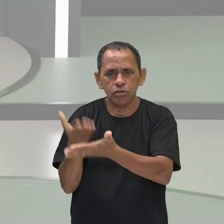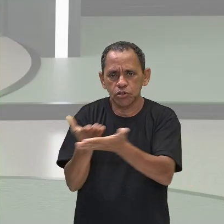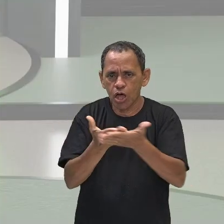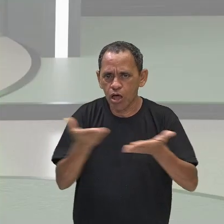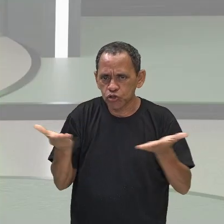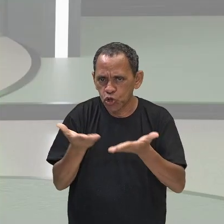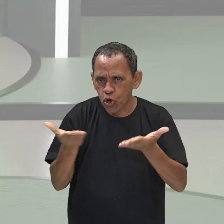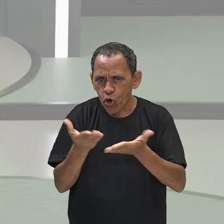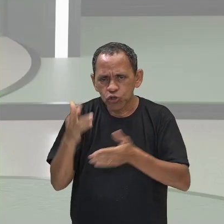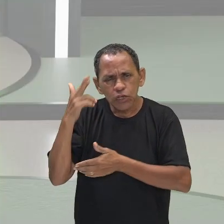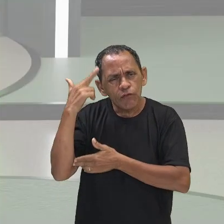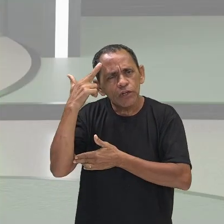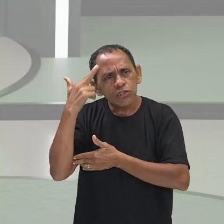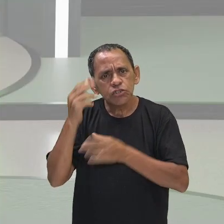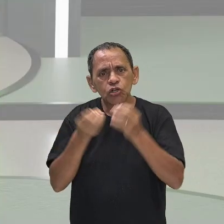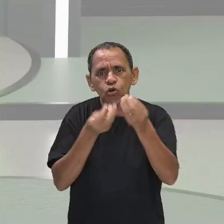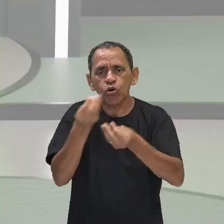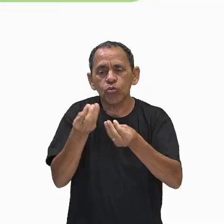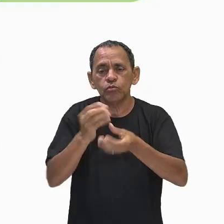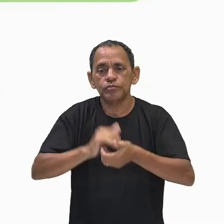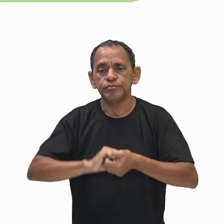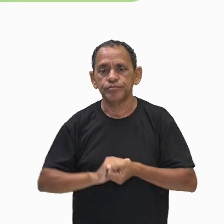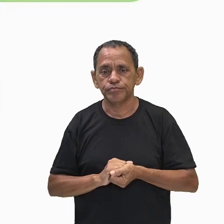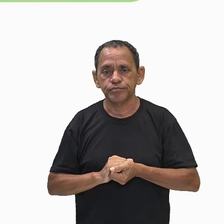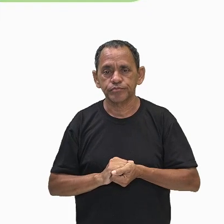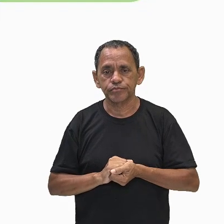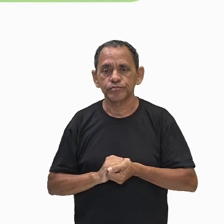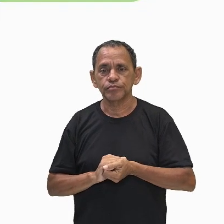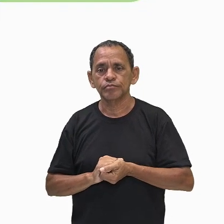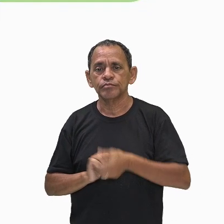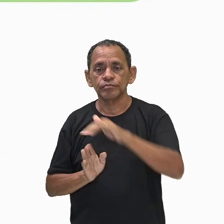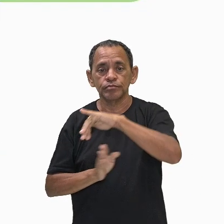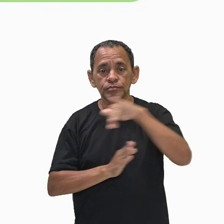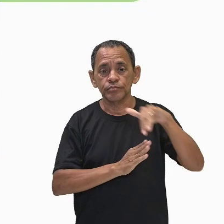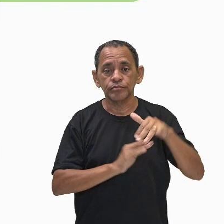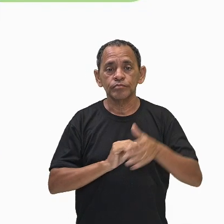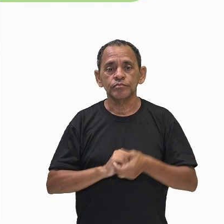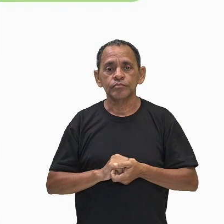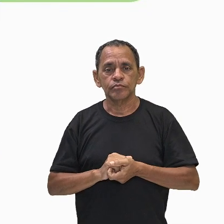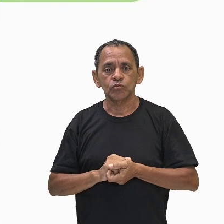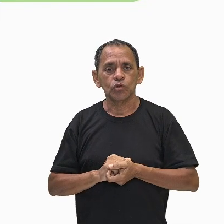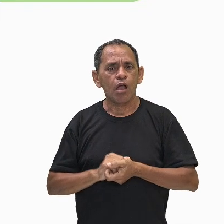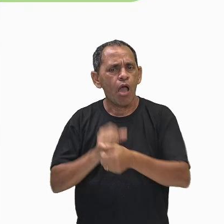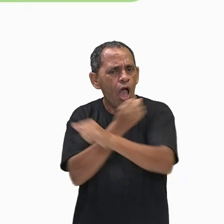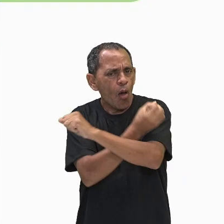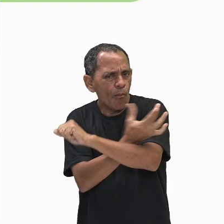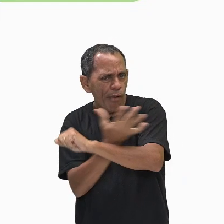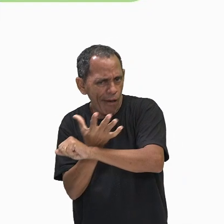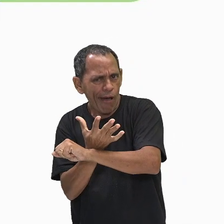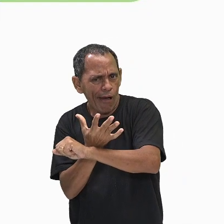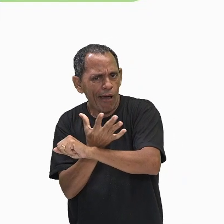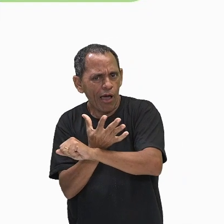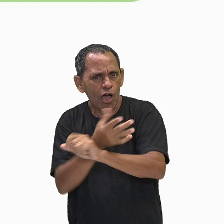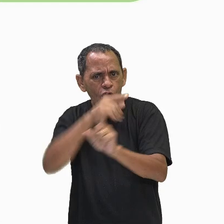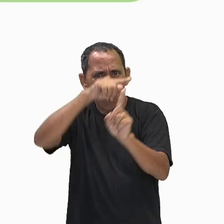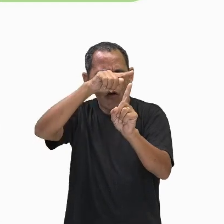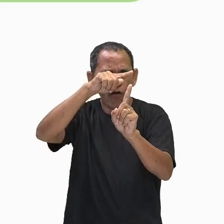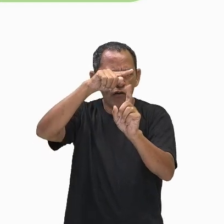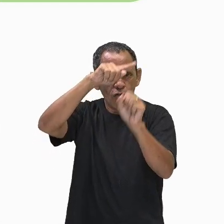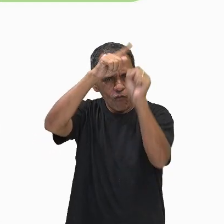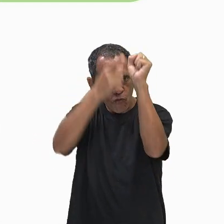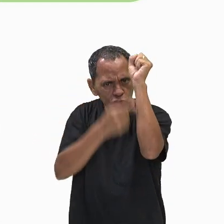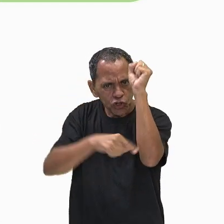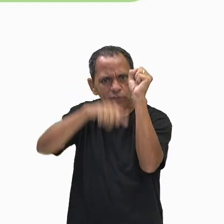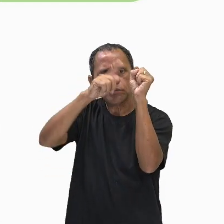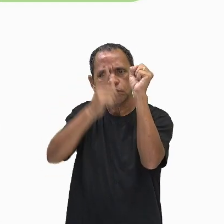seguinte reflexão. Vamos lá ver. Somente as plantas fazem fotossíntese? Então,